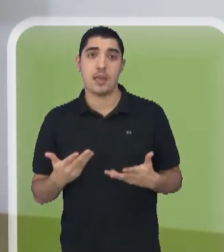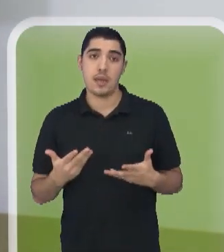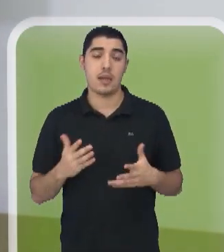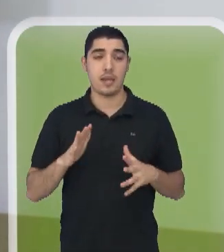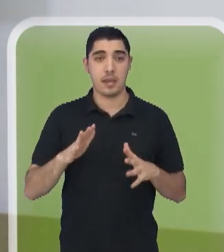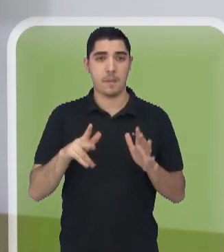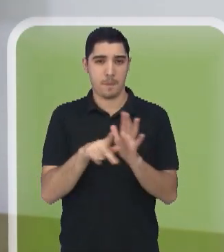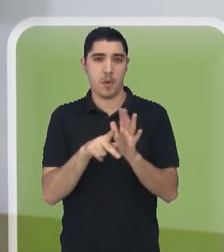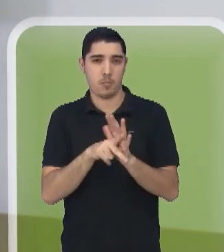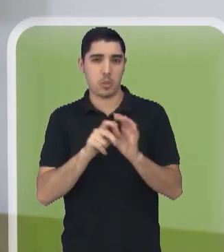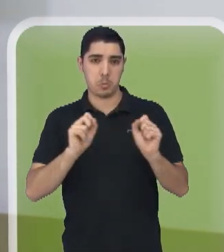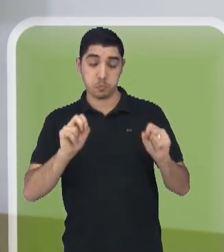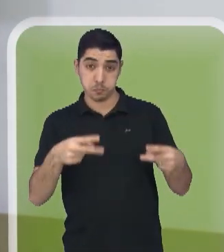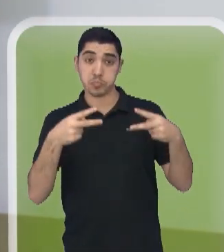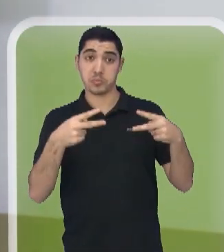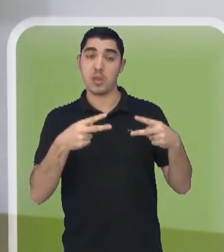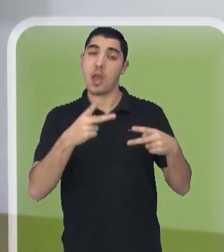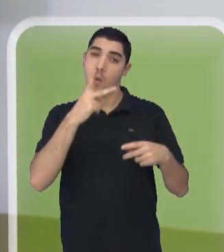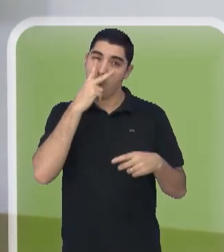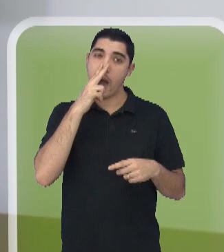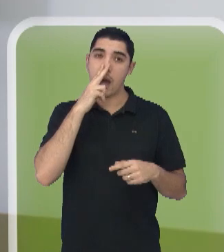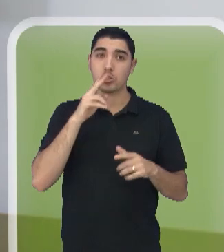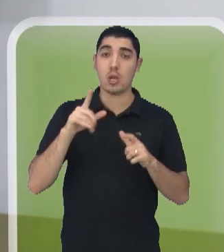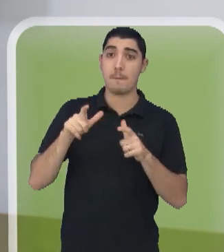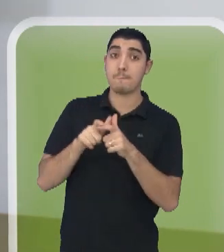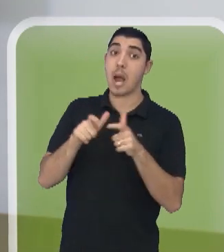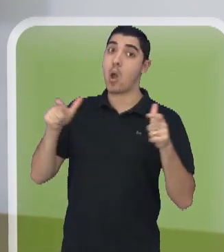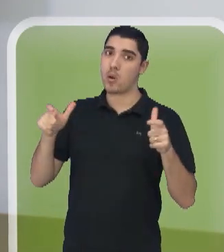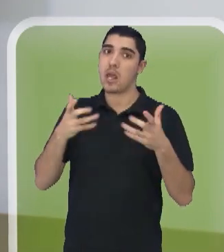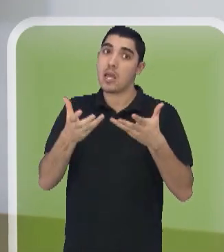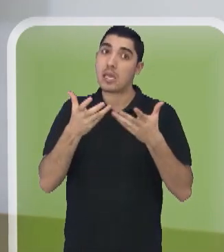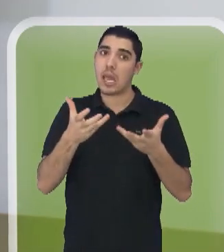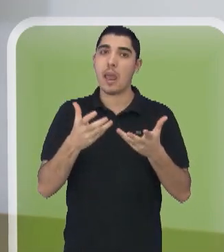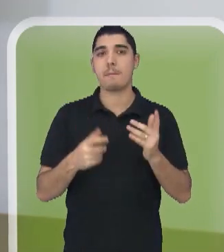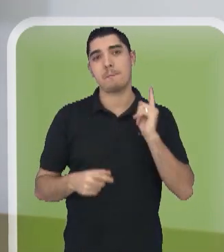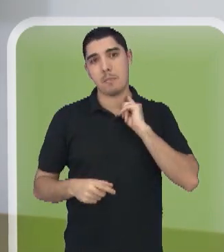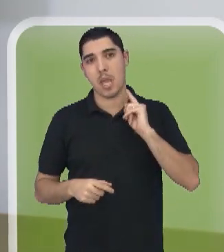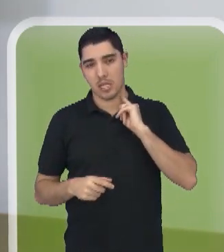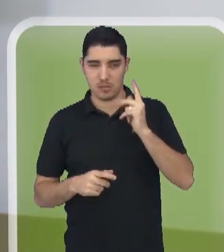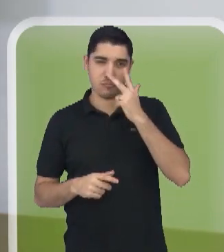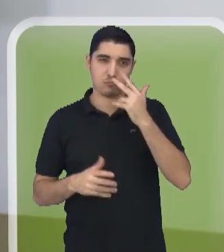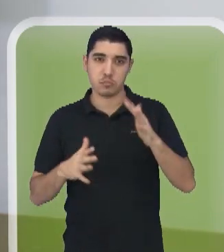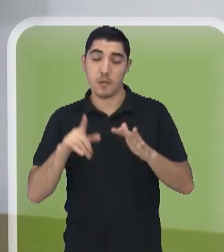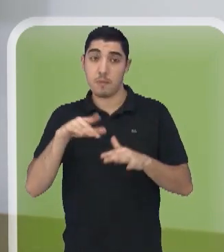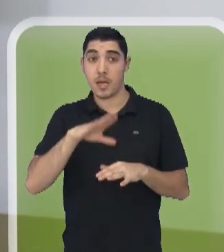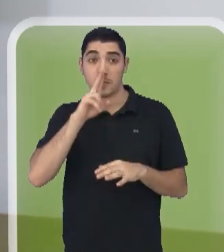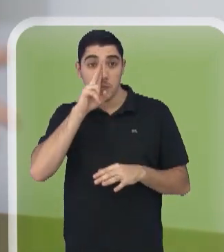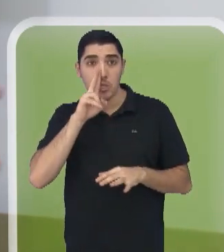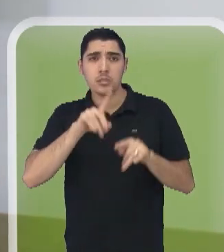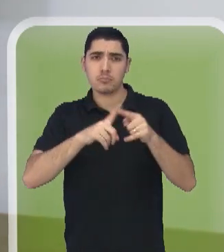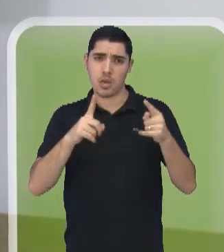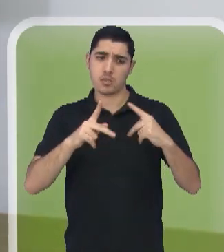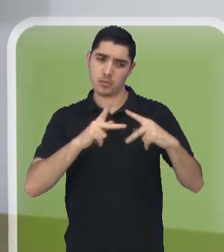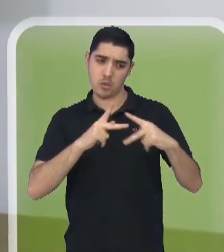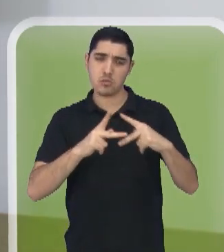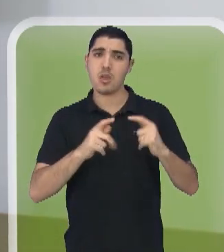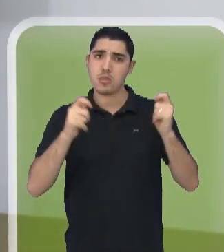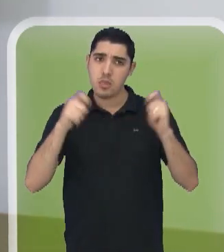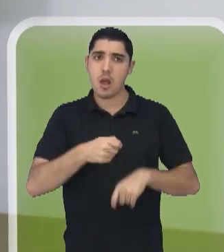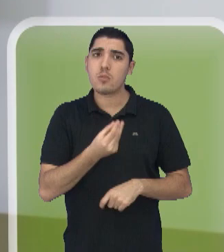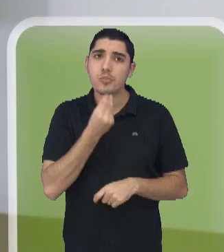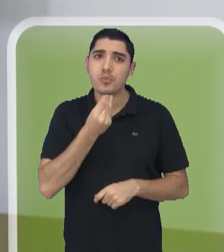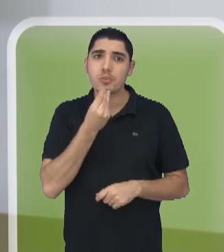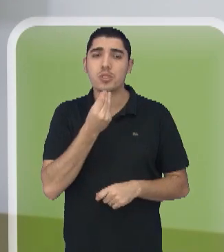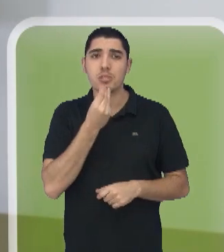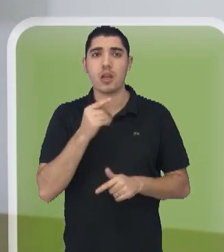tabela de apostas aí, acho que está mais para ter uma final mineira. Sem mas dúvida. Acho que as chances do São José são maiores